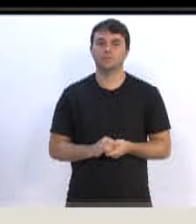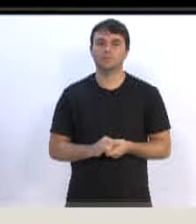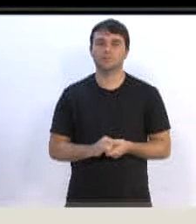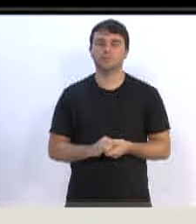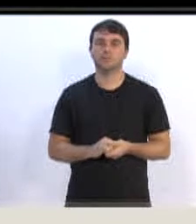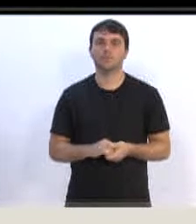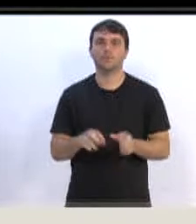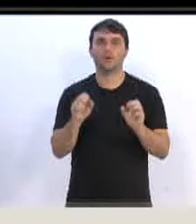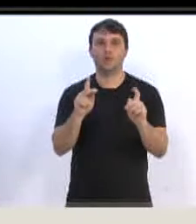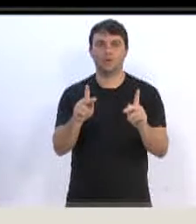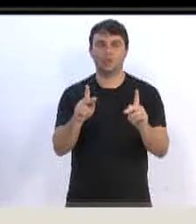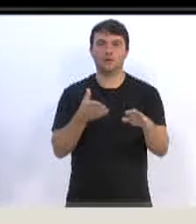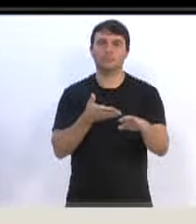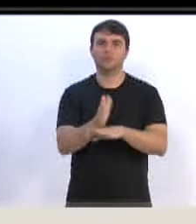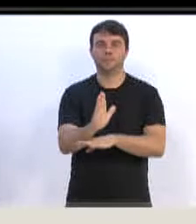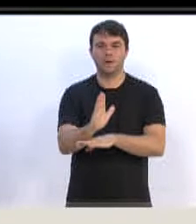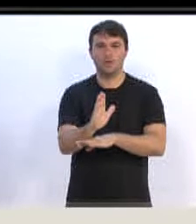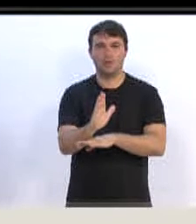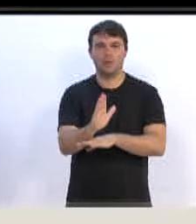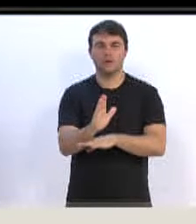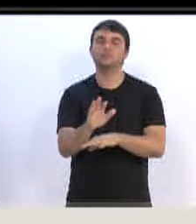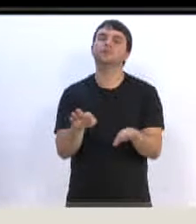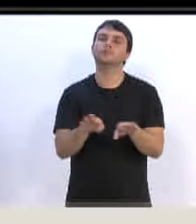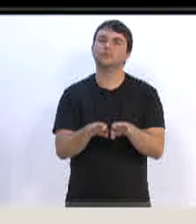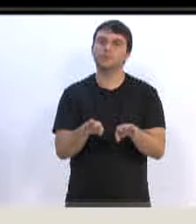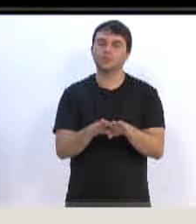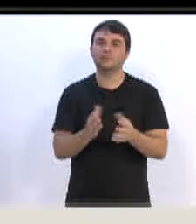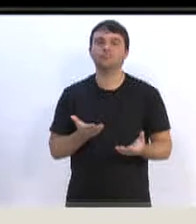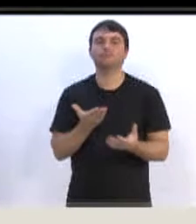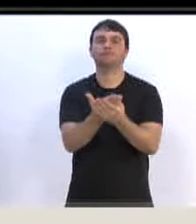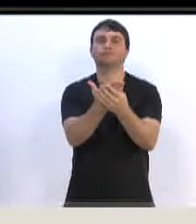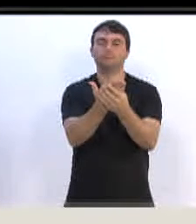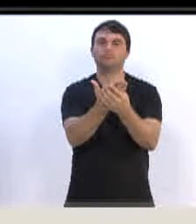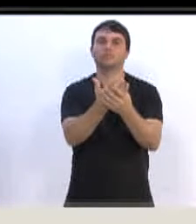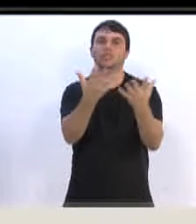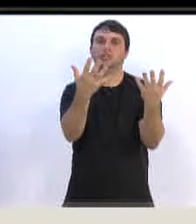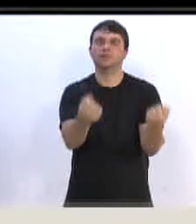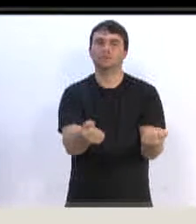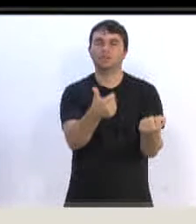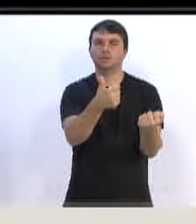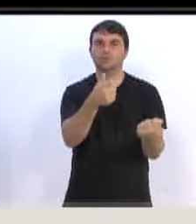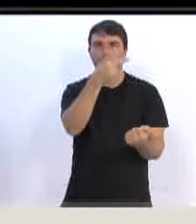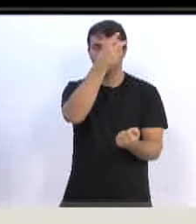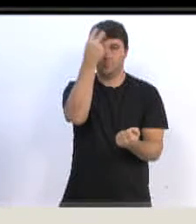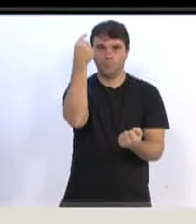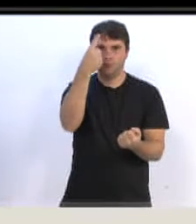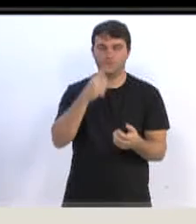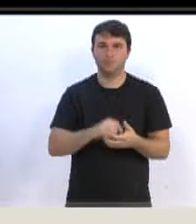esquecer tudo. Ok, aprovados também. E a sanção do executivo.